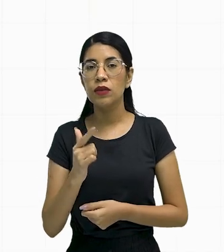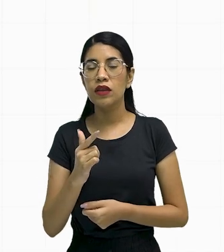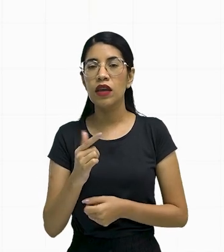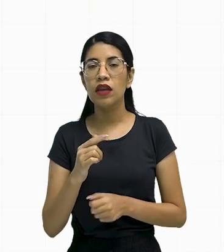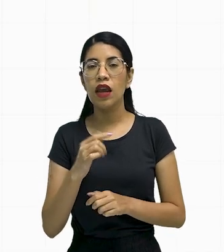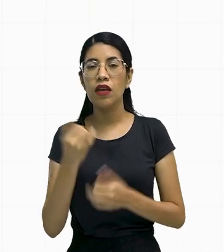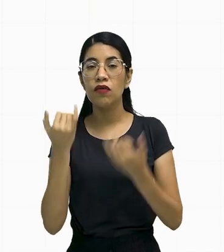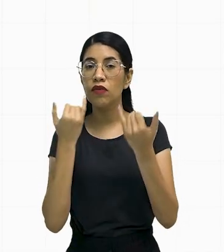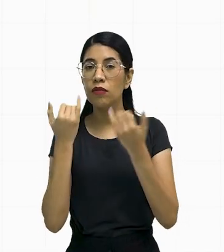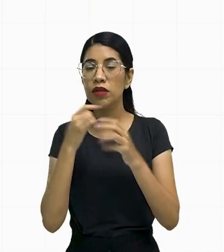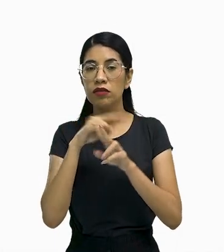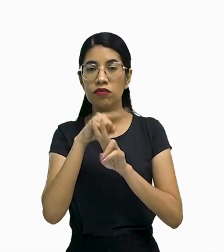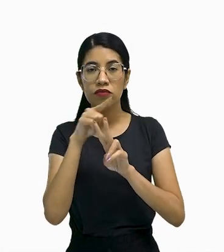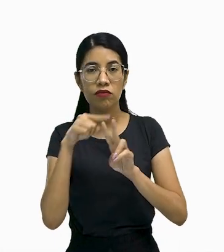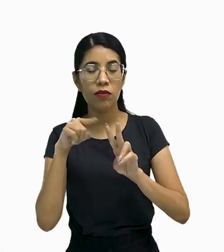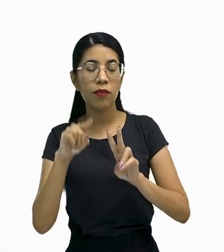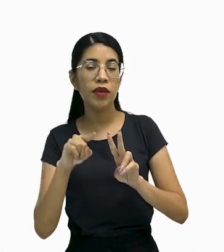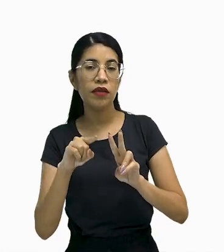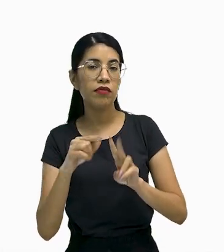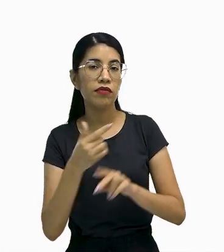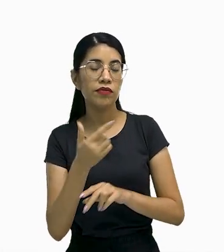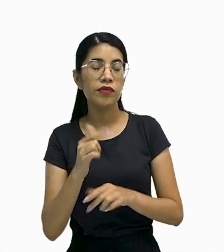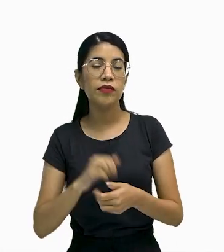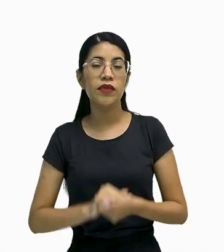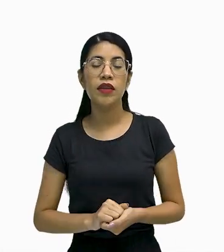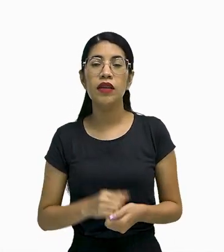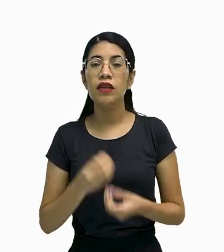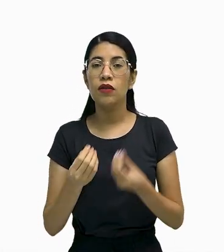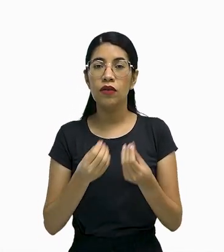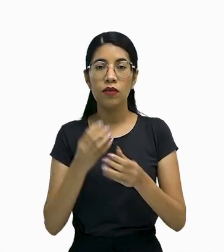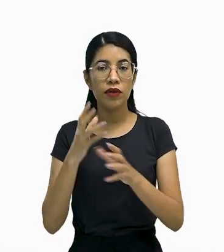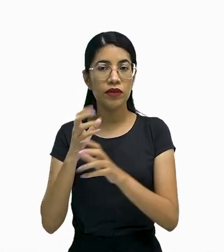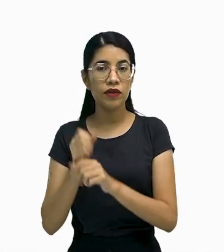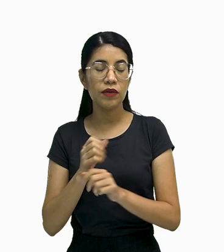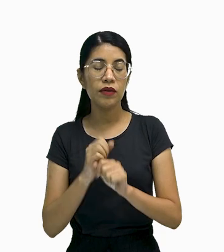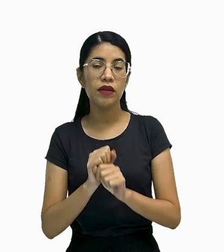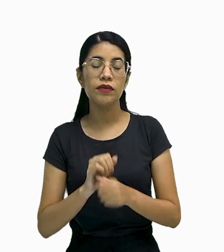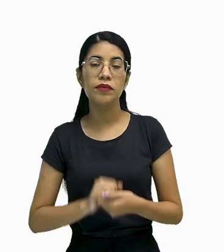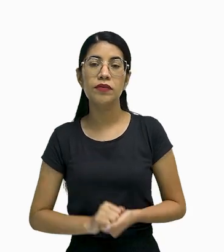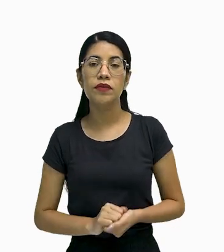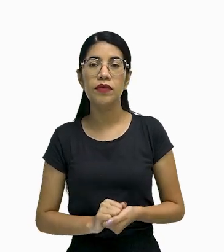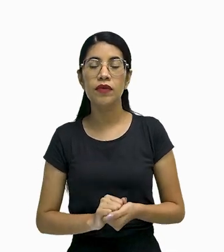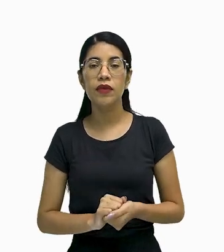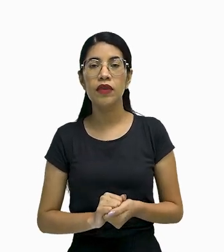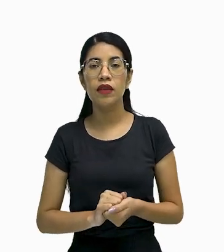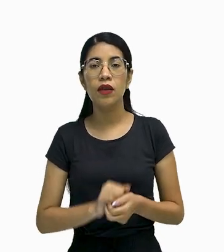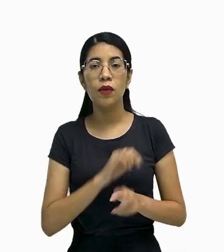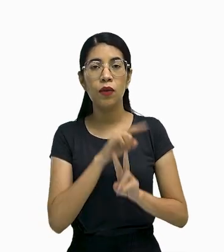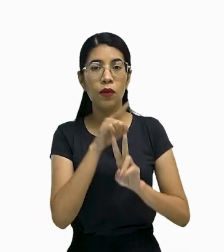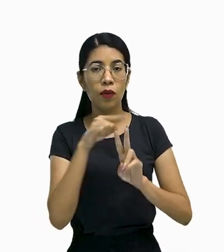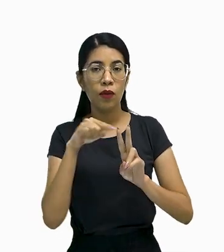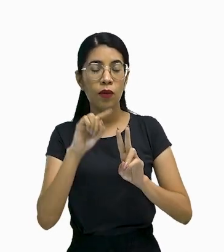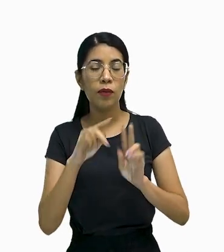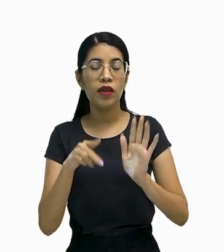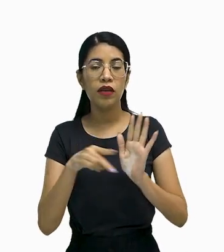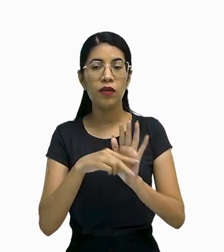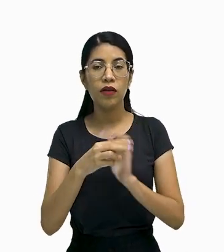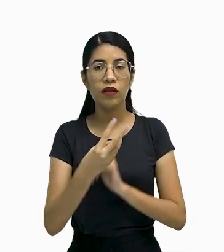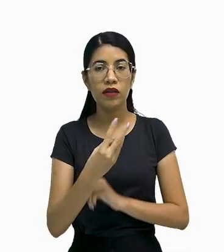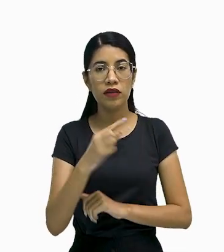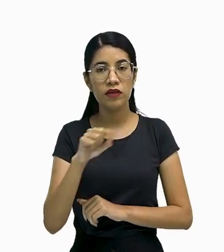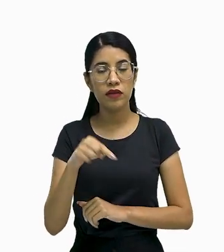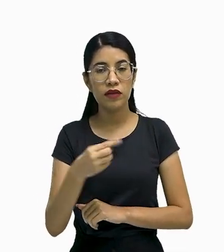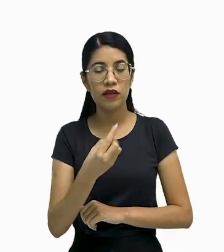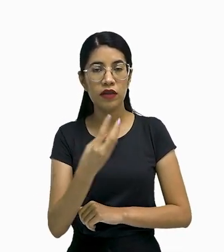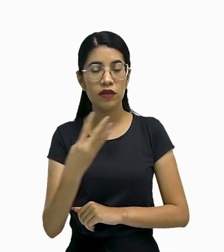do π. Não te informando, então, o que a gente vai fazer? O valor do π, ele vale